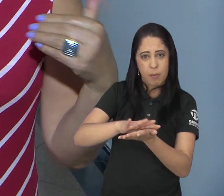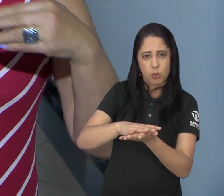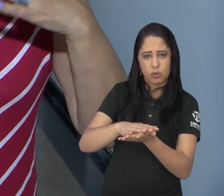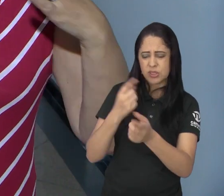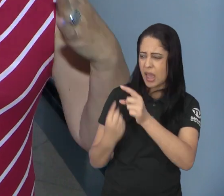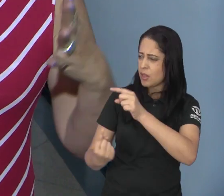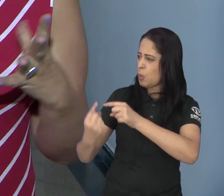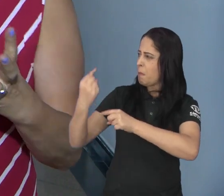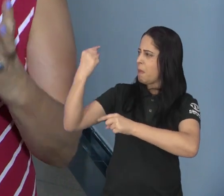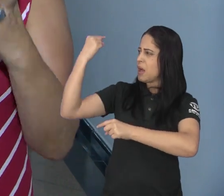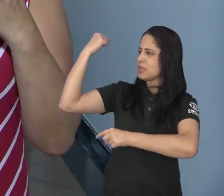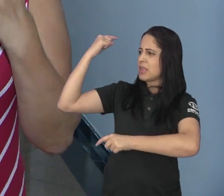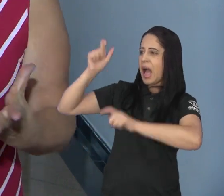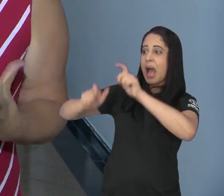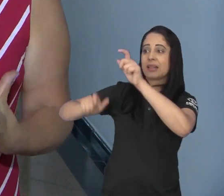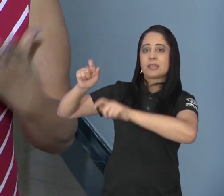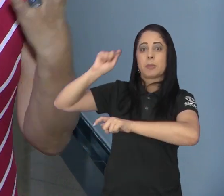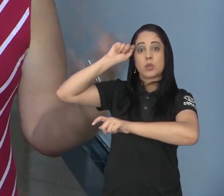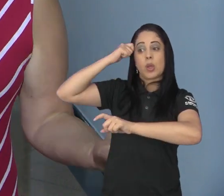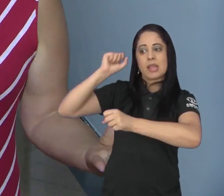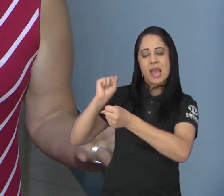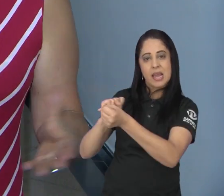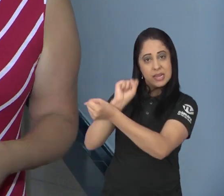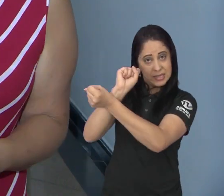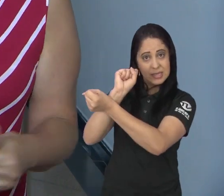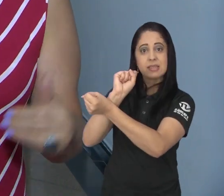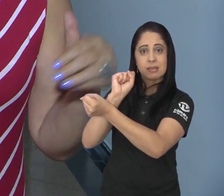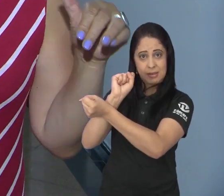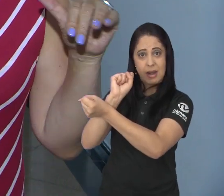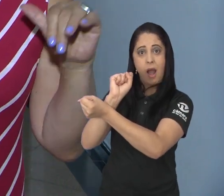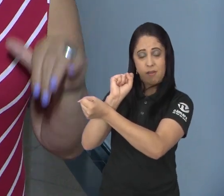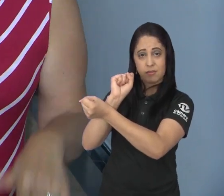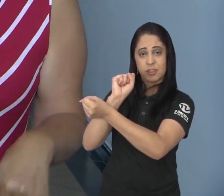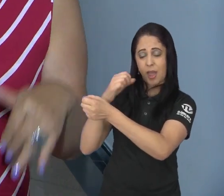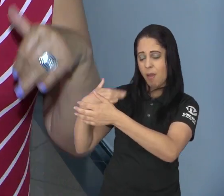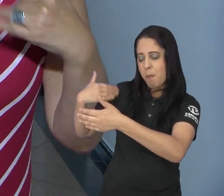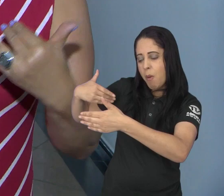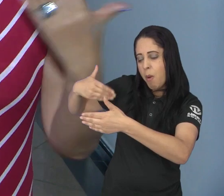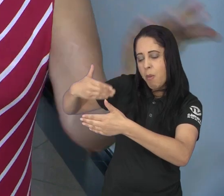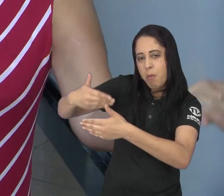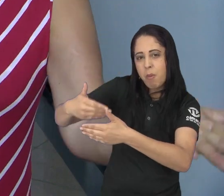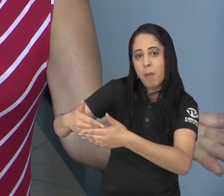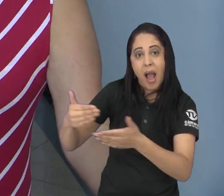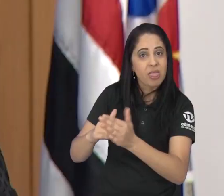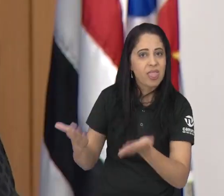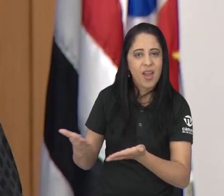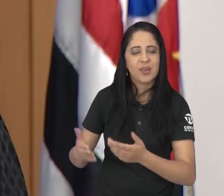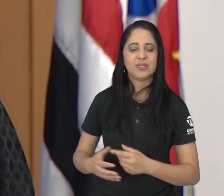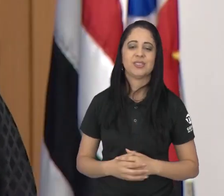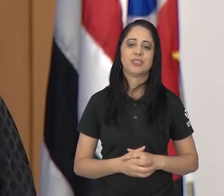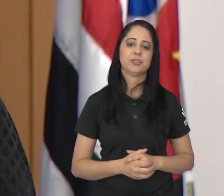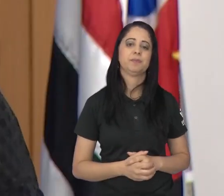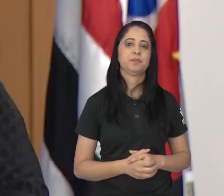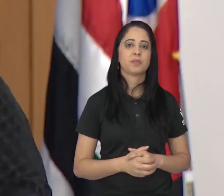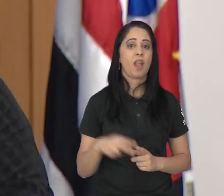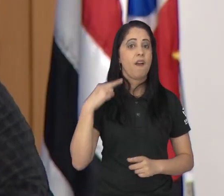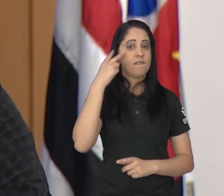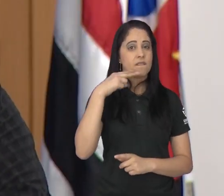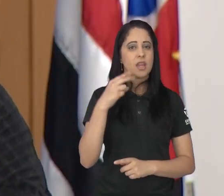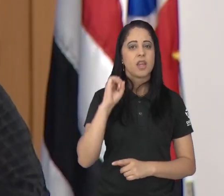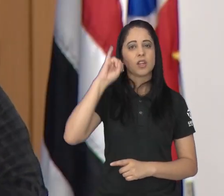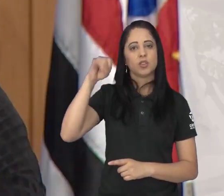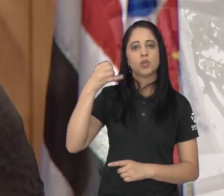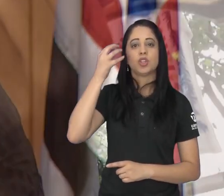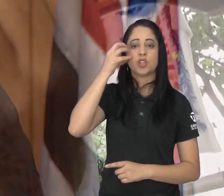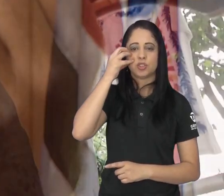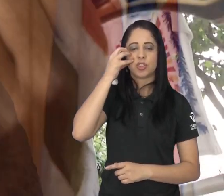temos referências dessa cultura tão importante que é a alma do brasileiro. E para a vereadora